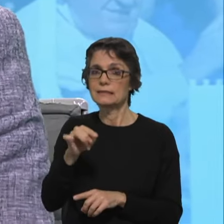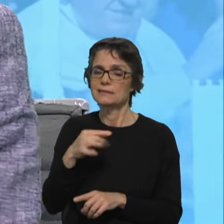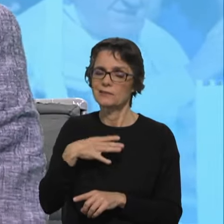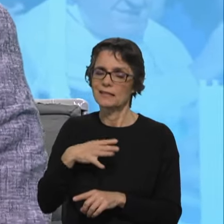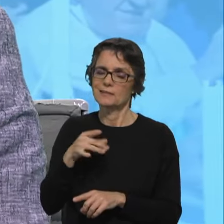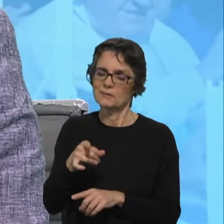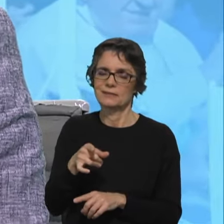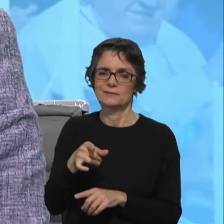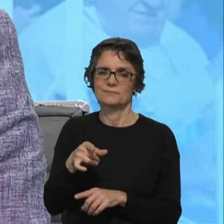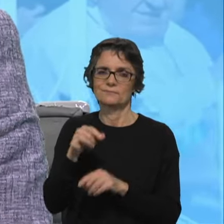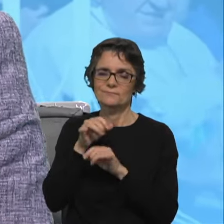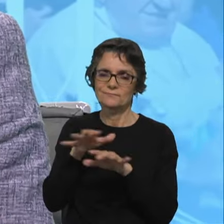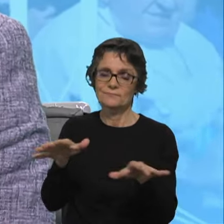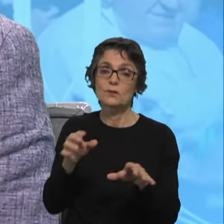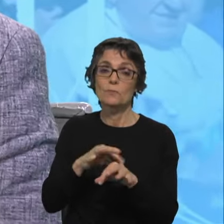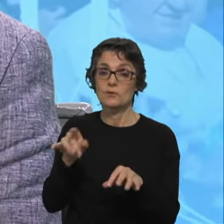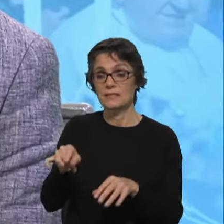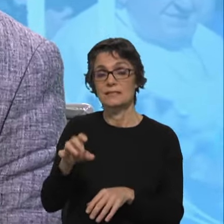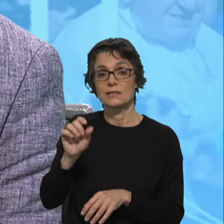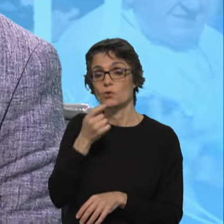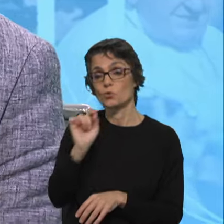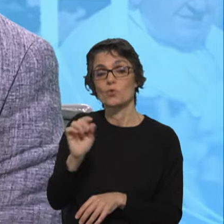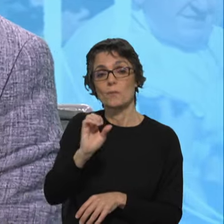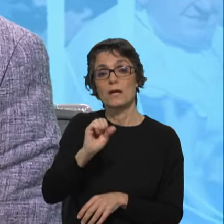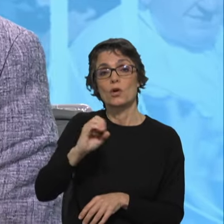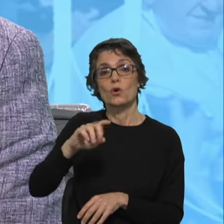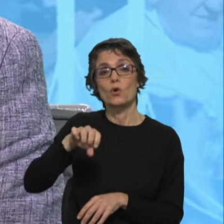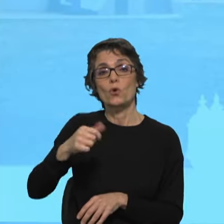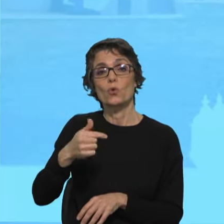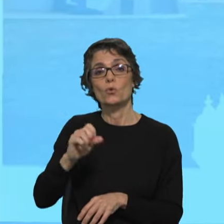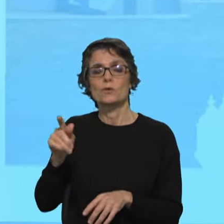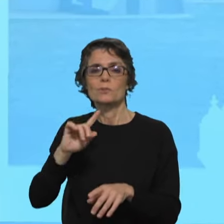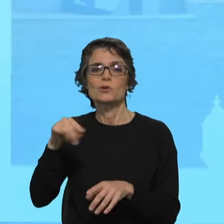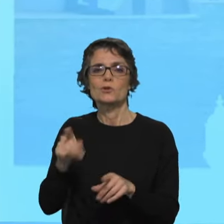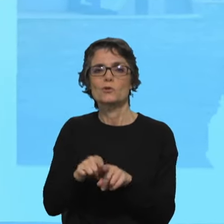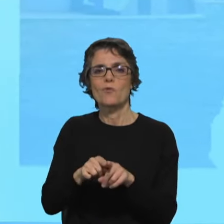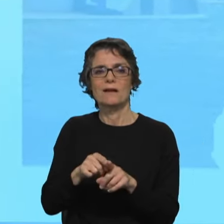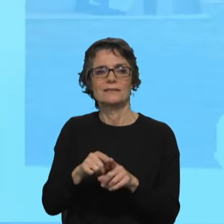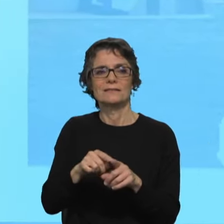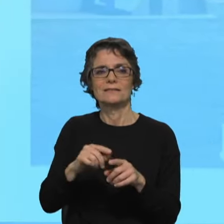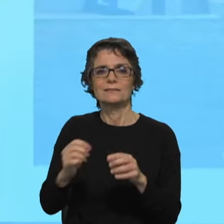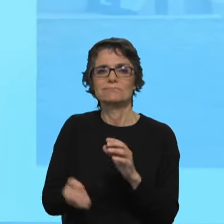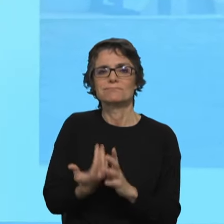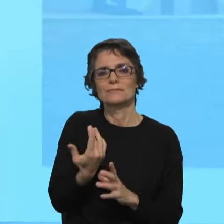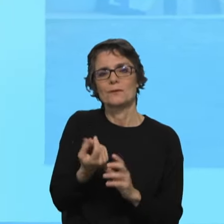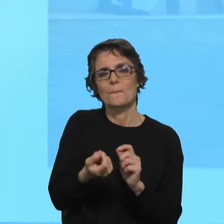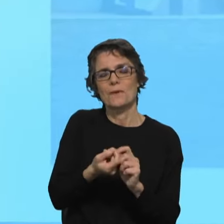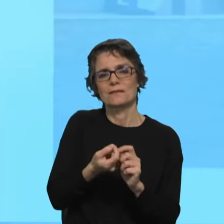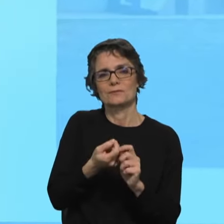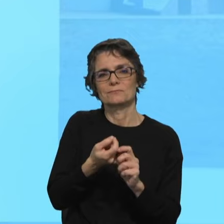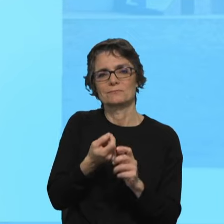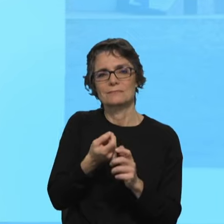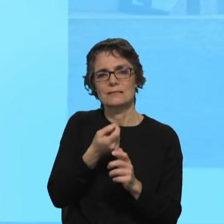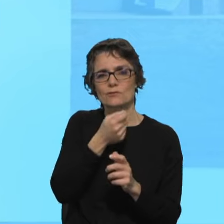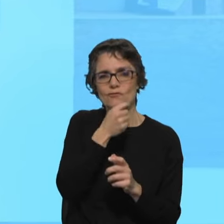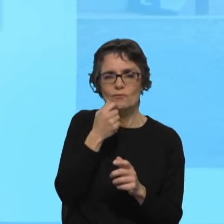gênese. Por isso que se chama Golgotha, porque nascemos junto do Calvário e queremos ser anunciadores da vida, acima de tudo, da